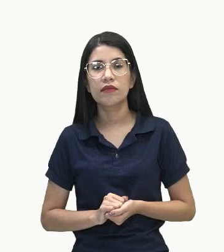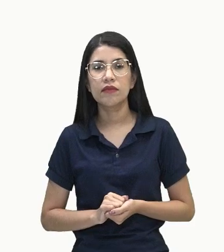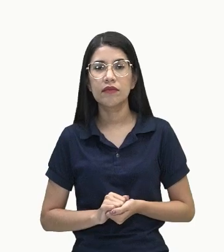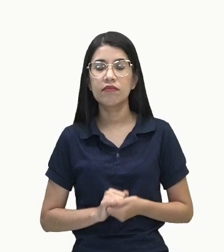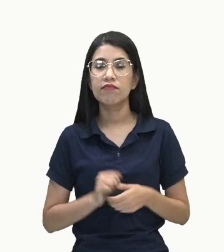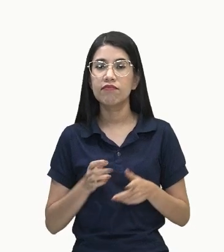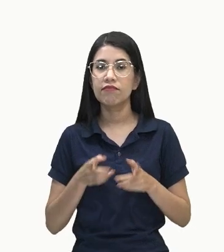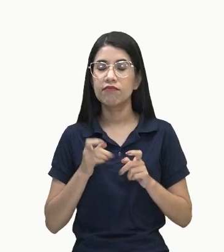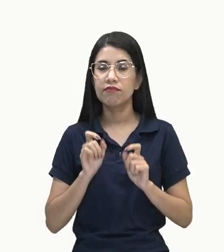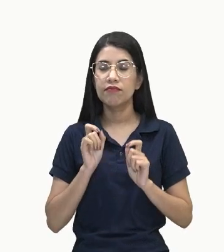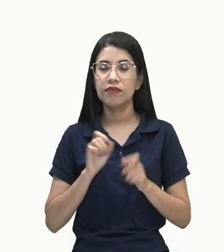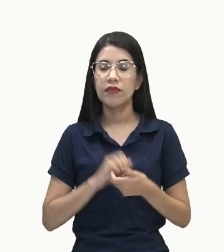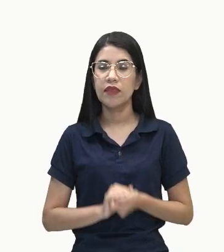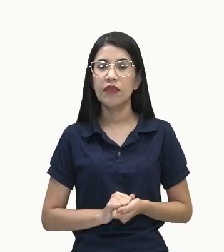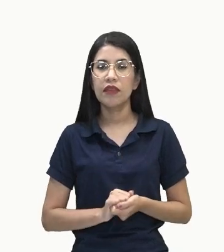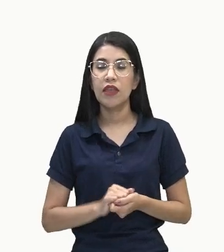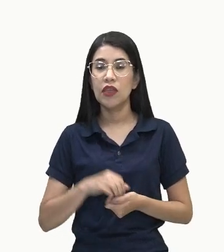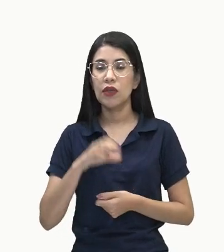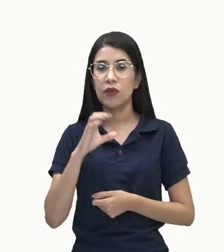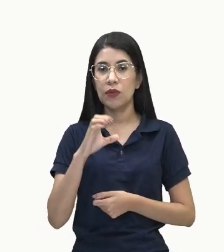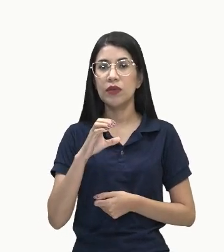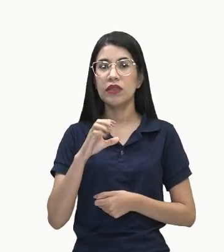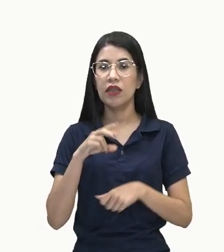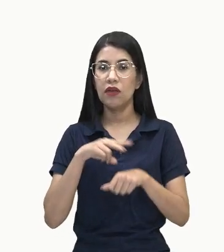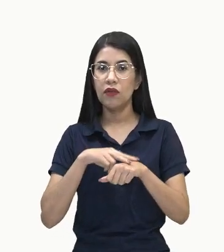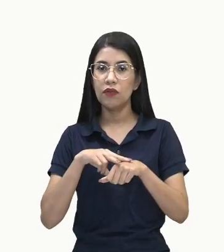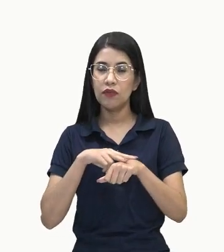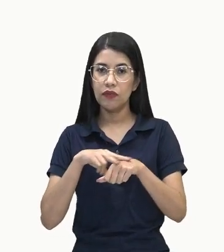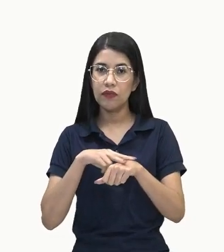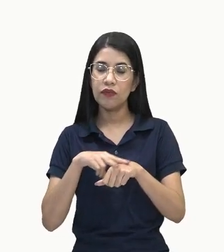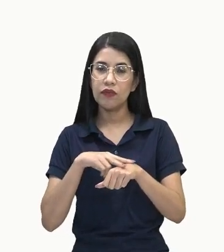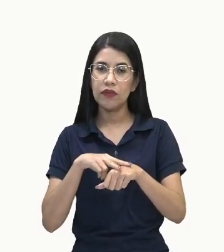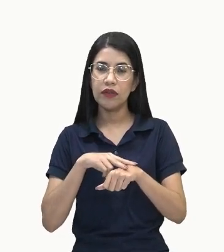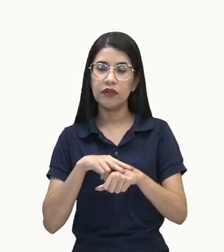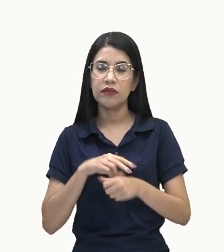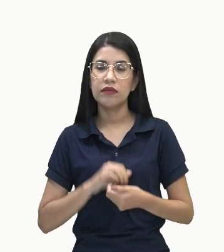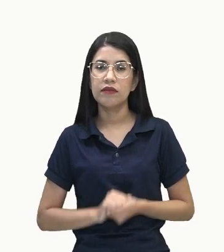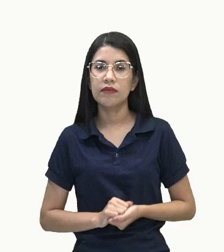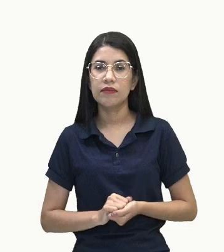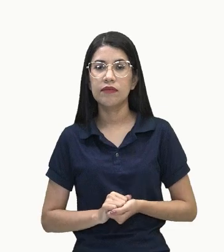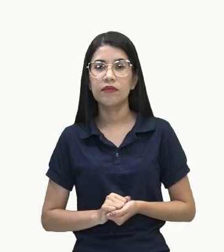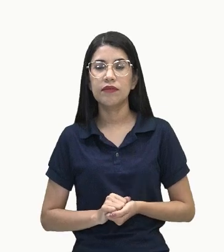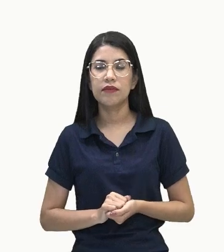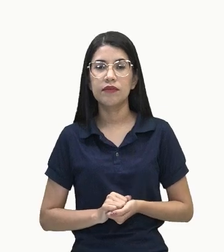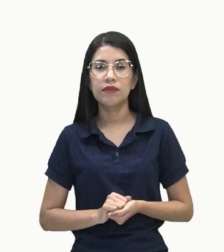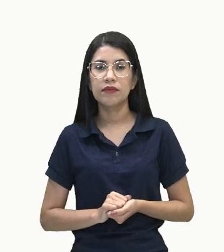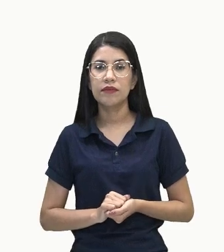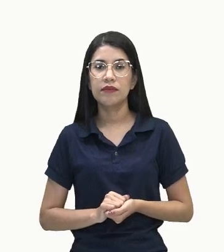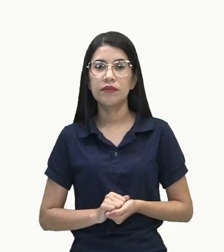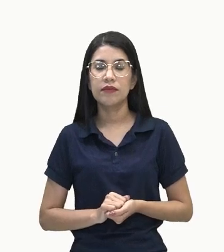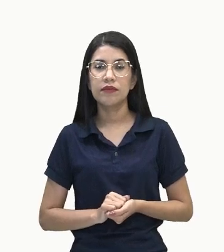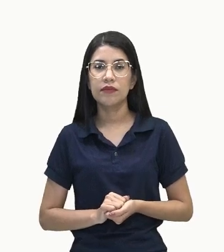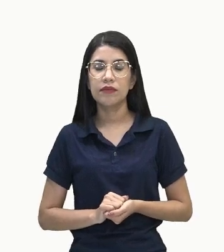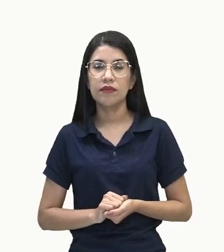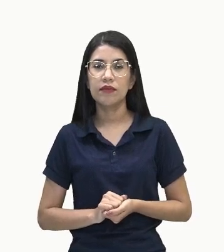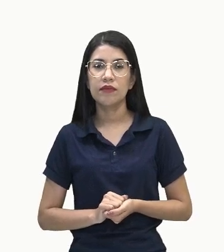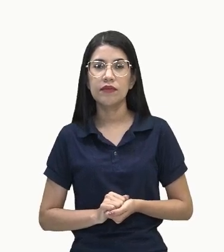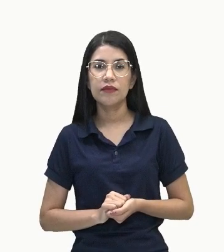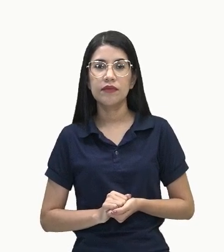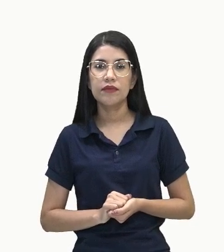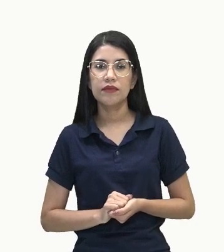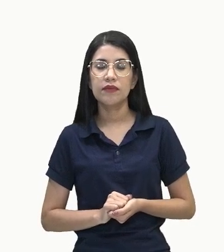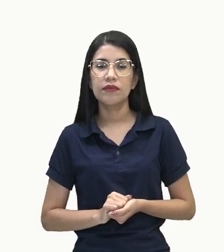Repare, então, que o ponto C será esse ponto que está aqui em cima, onde eu marquei aqui de verde, tá